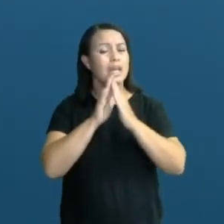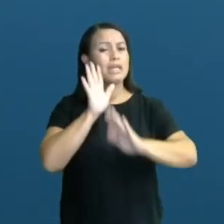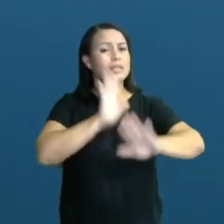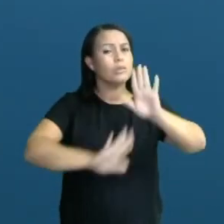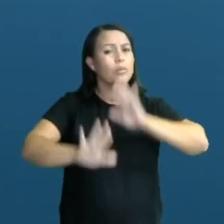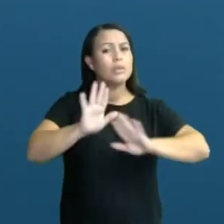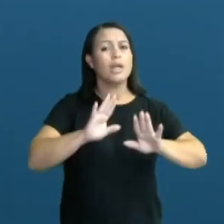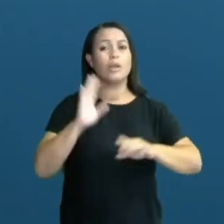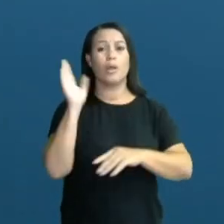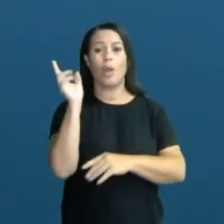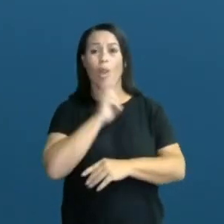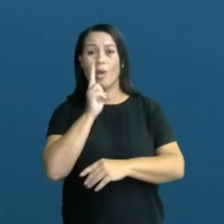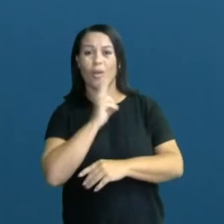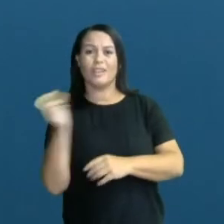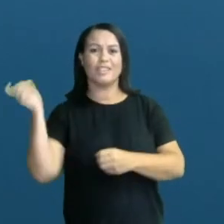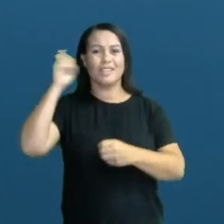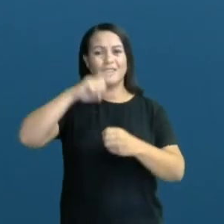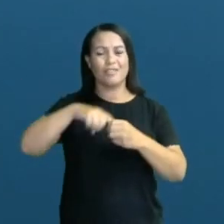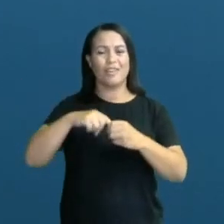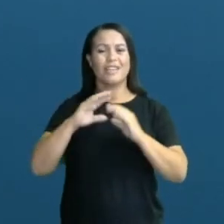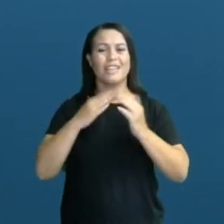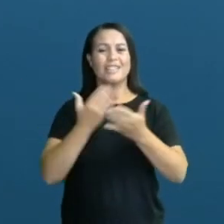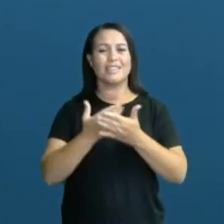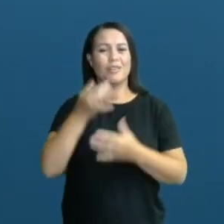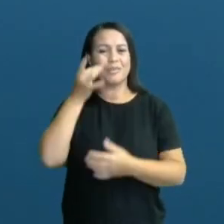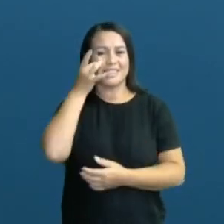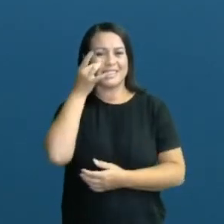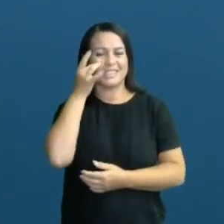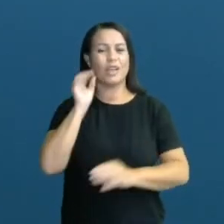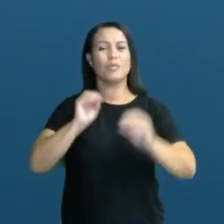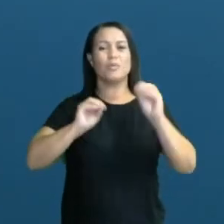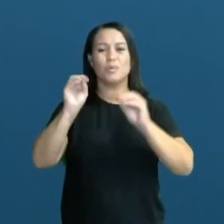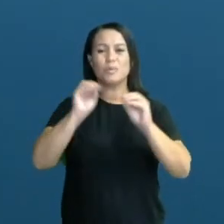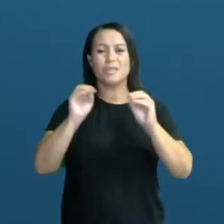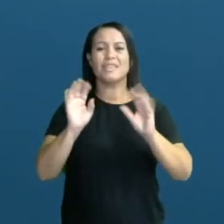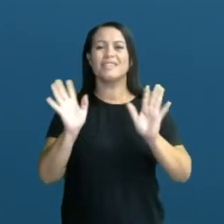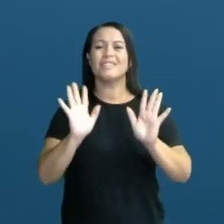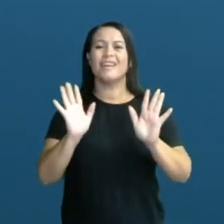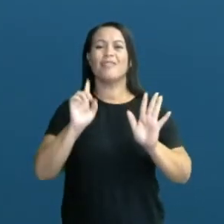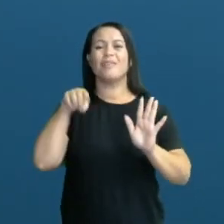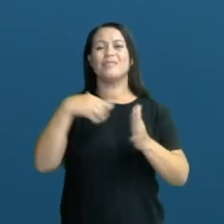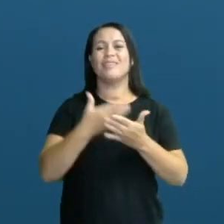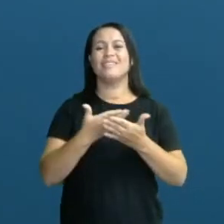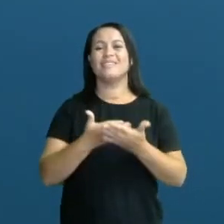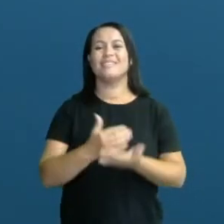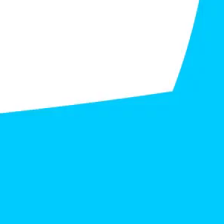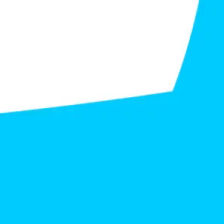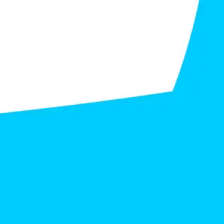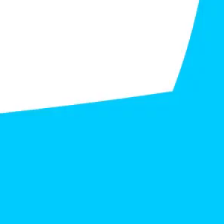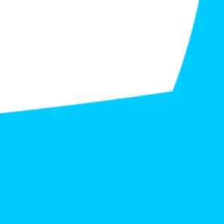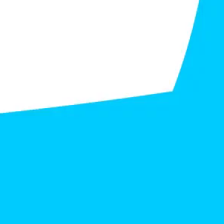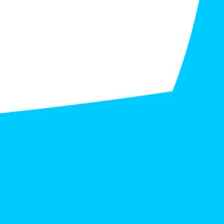cuidando. Logo, logo a gente está de volta nas aulas presenciais, tá bom? Cheiro grande e até a próxima.